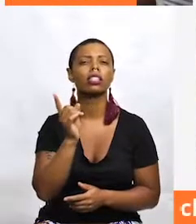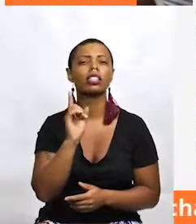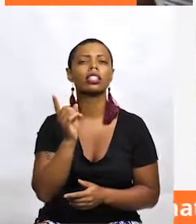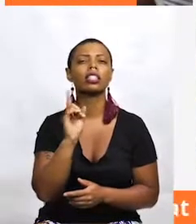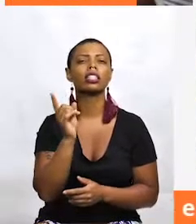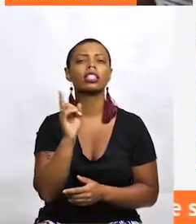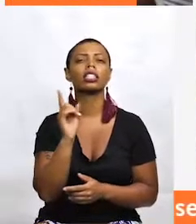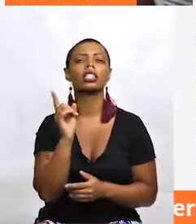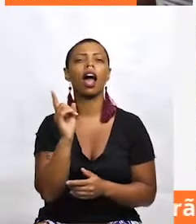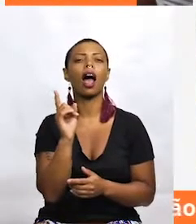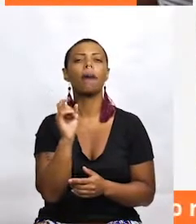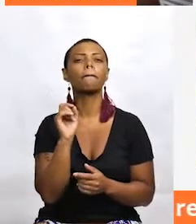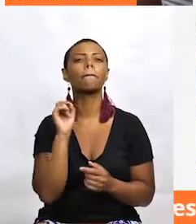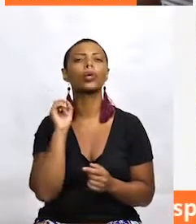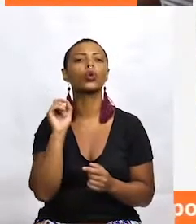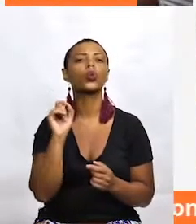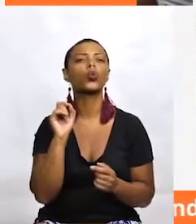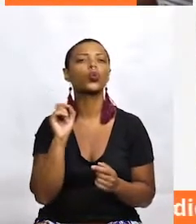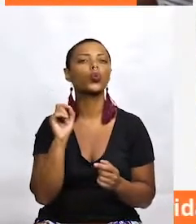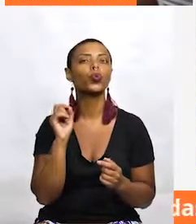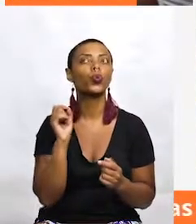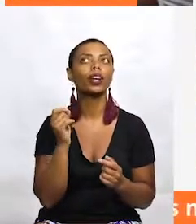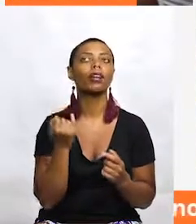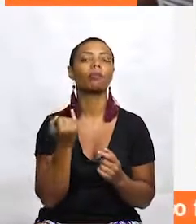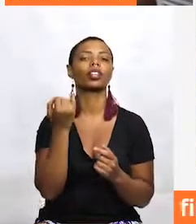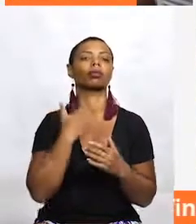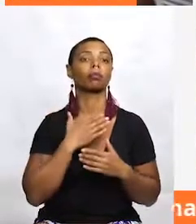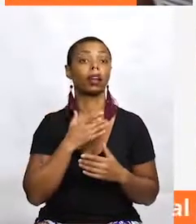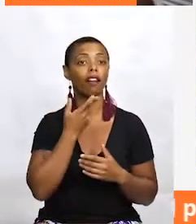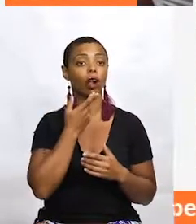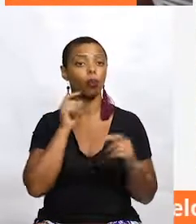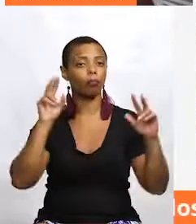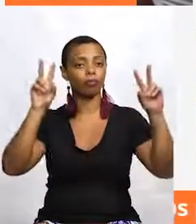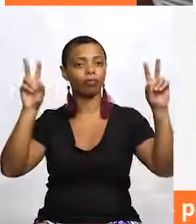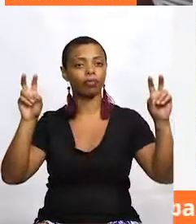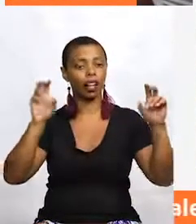que ela falou assim, né, liberdade são rabiscos livres.